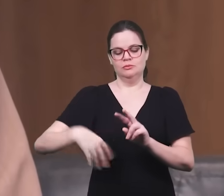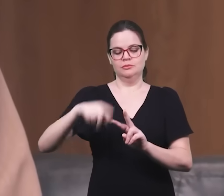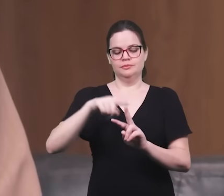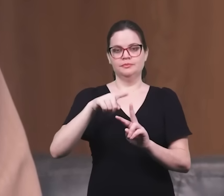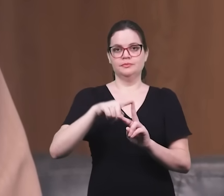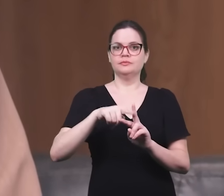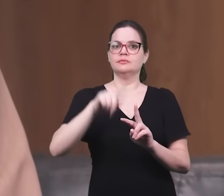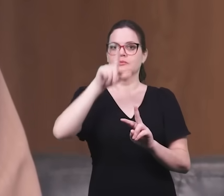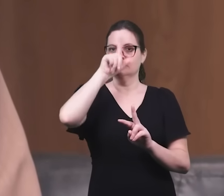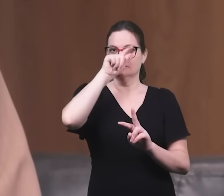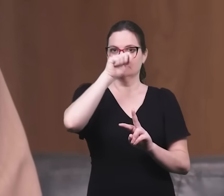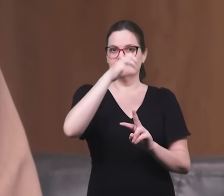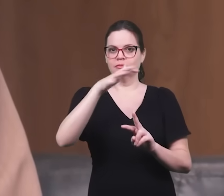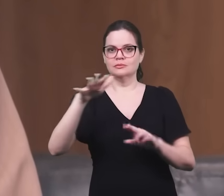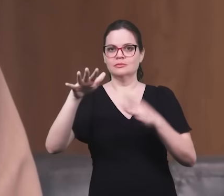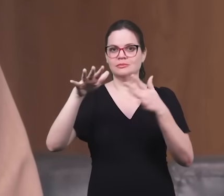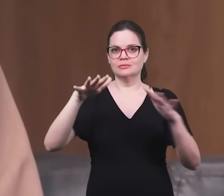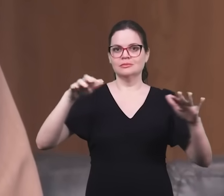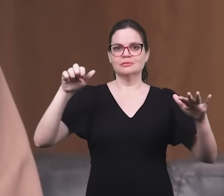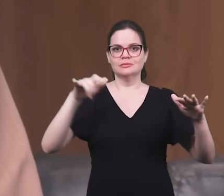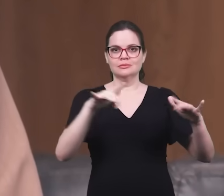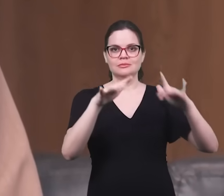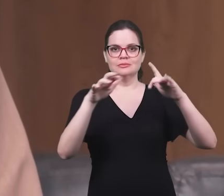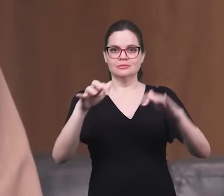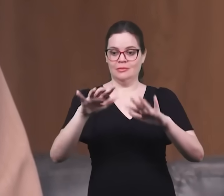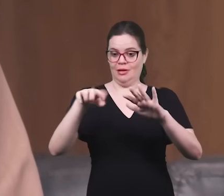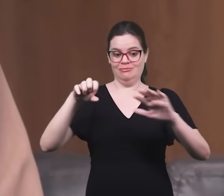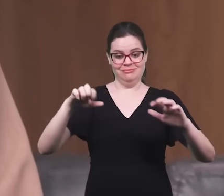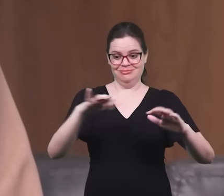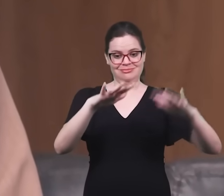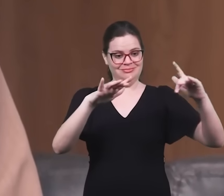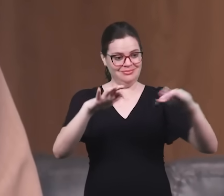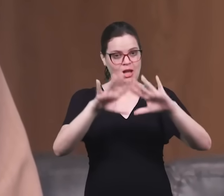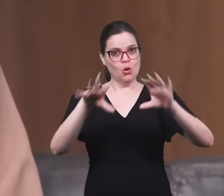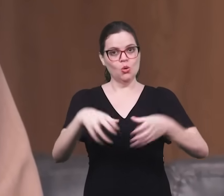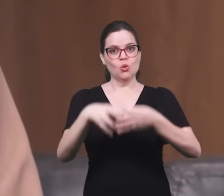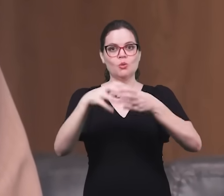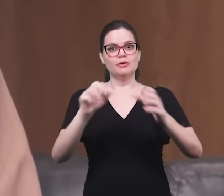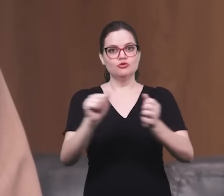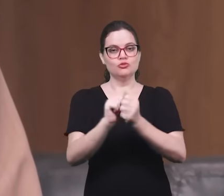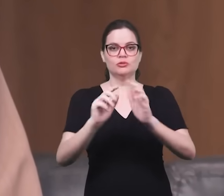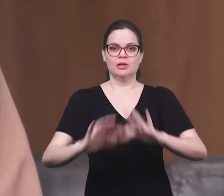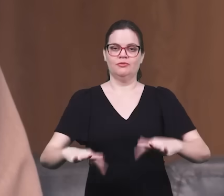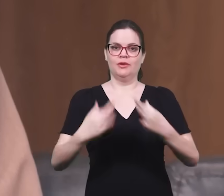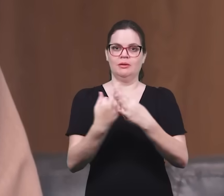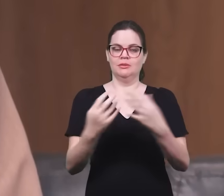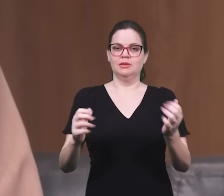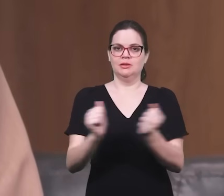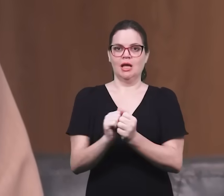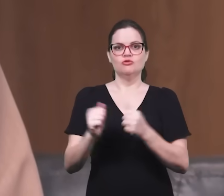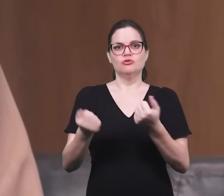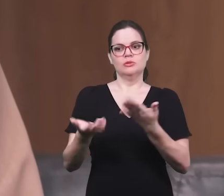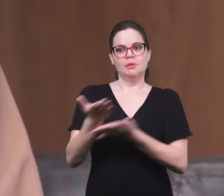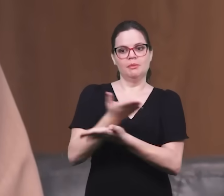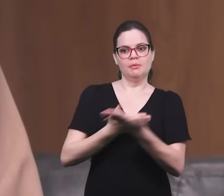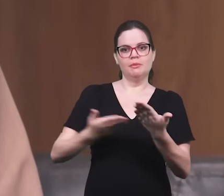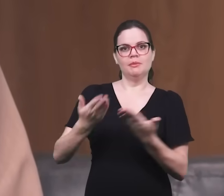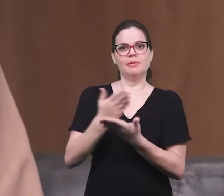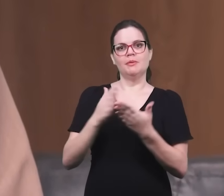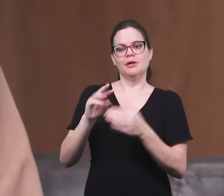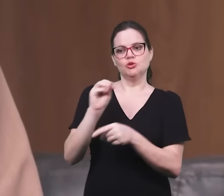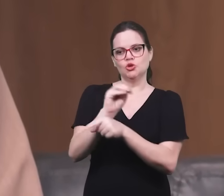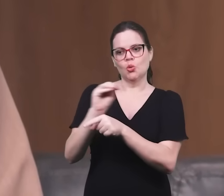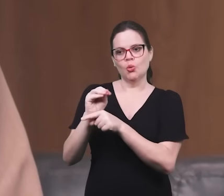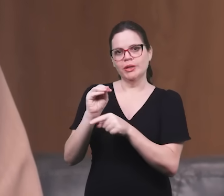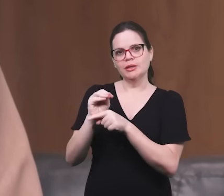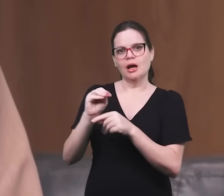De buscar, de se envolver pela sua família, pelo seu ninho, pelos seus filhotes. Então, são essas